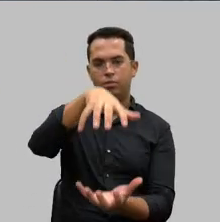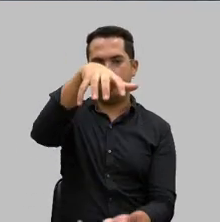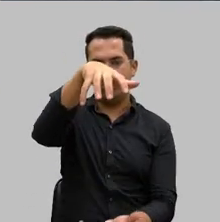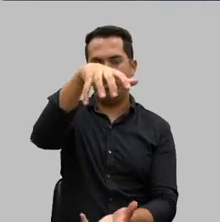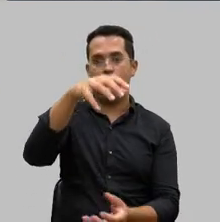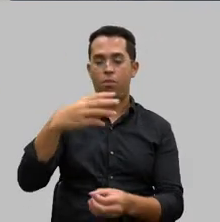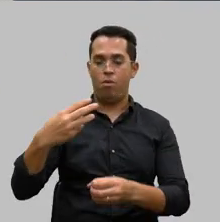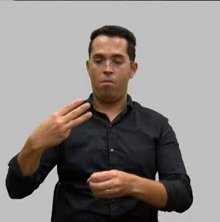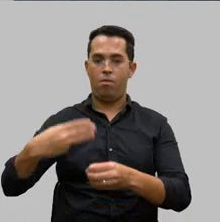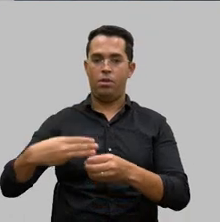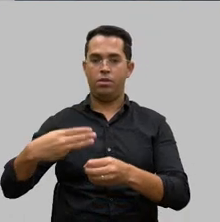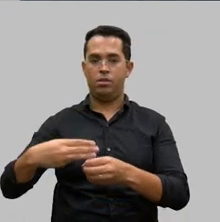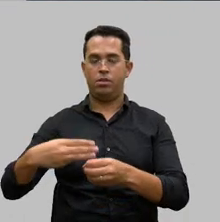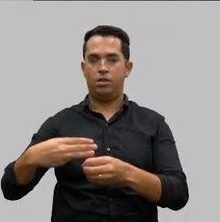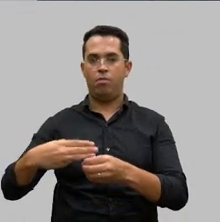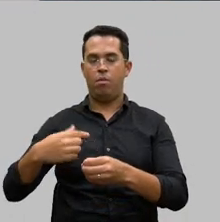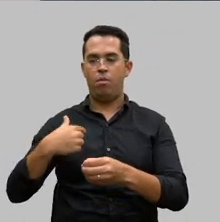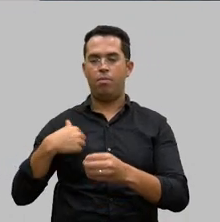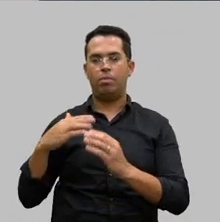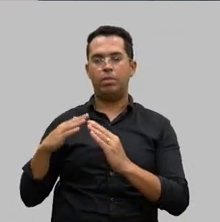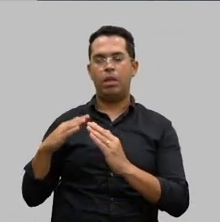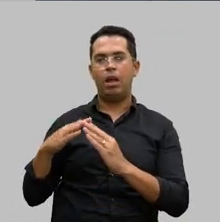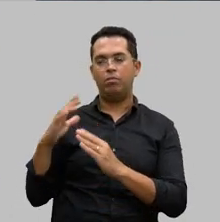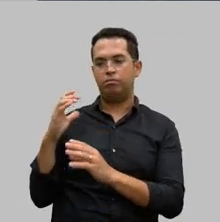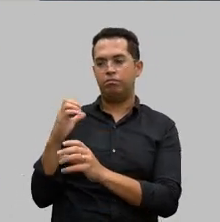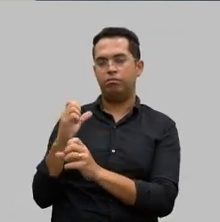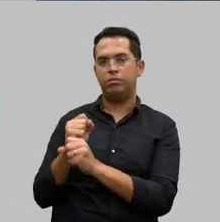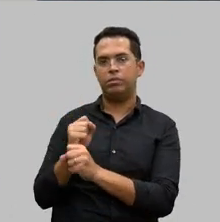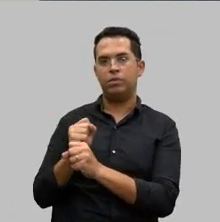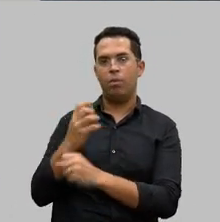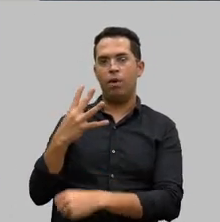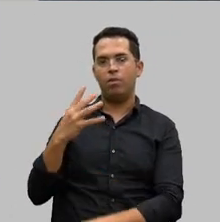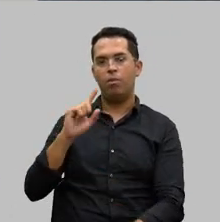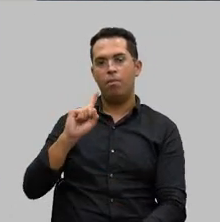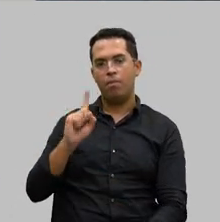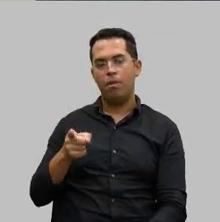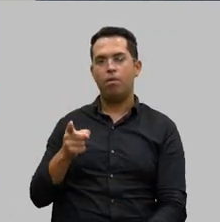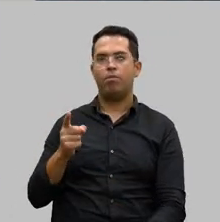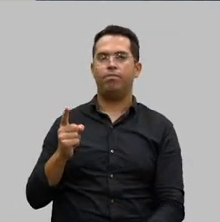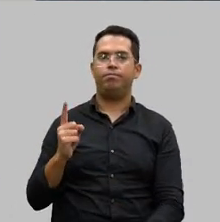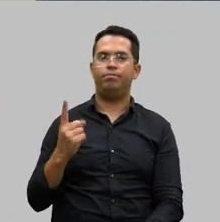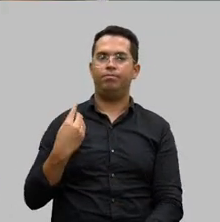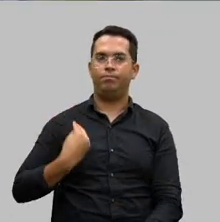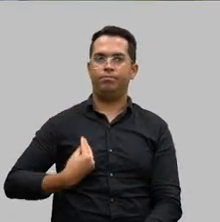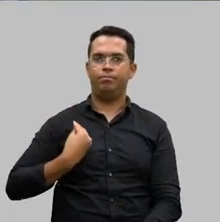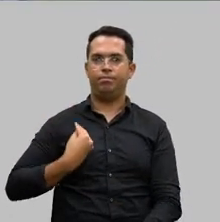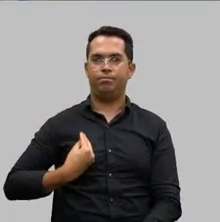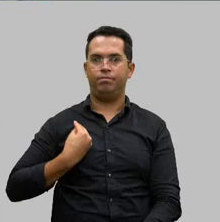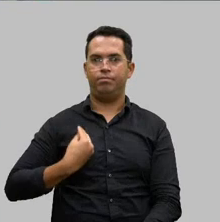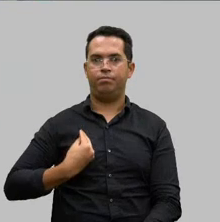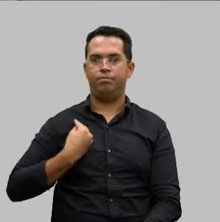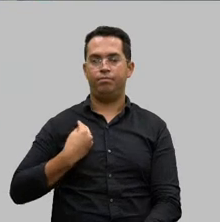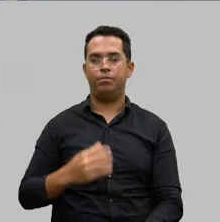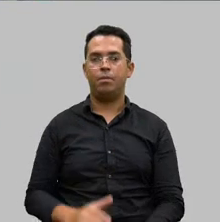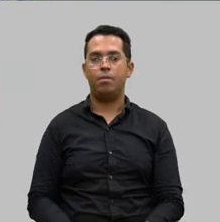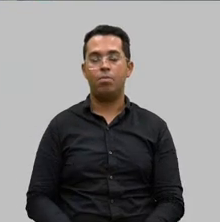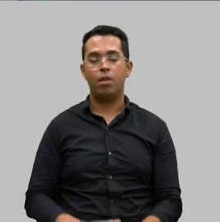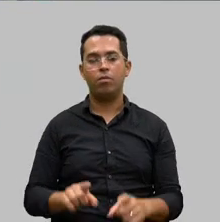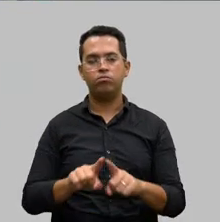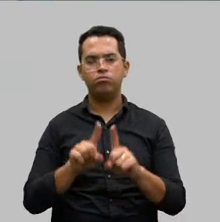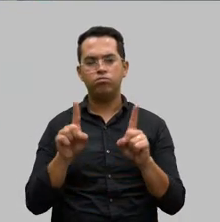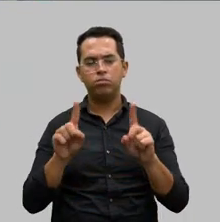4800 habitantes então quando a gente fala em questão de saúde principalmente na área da pessoa idosa a gente